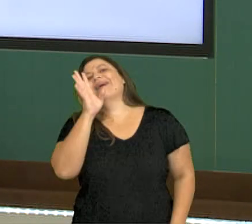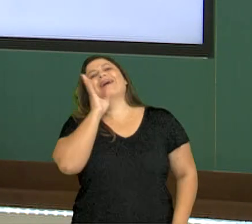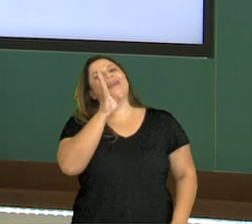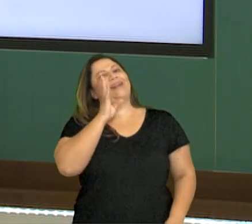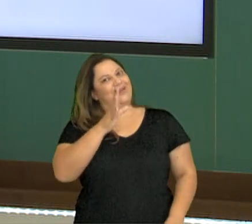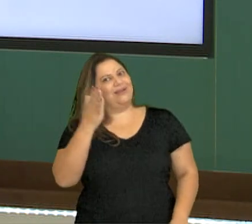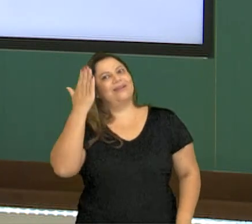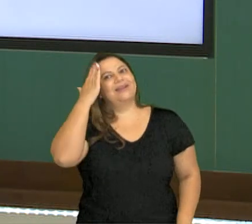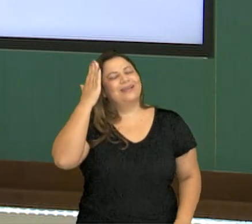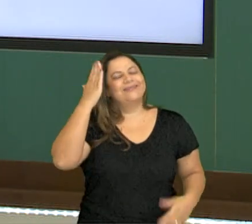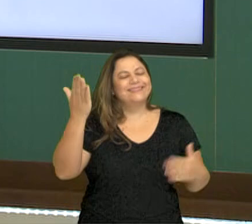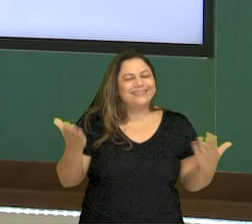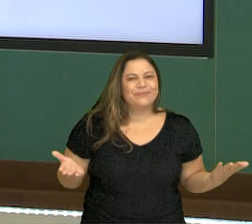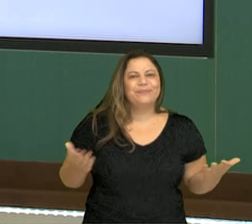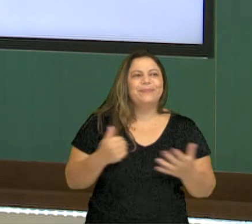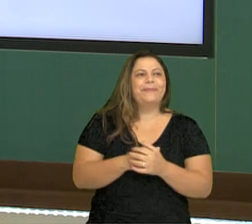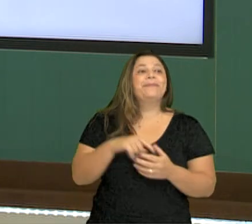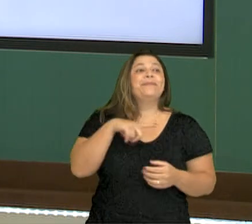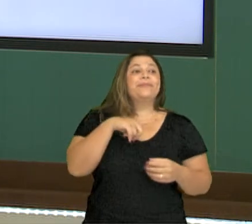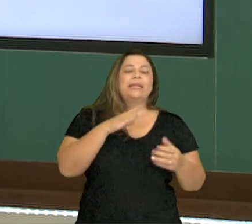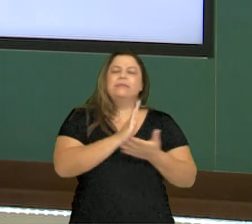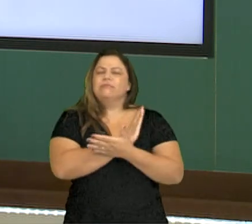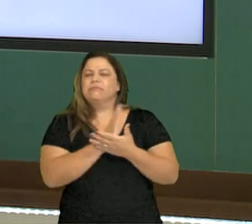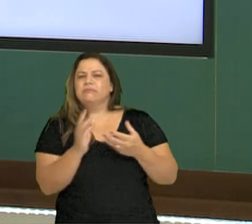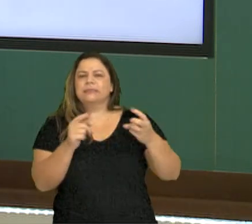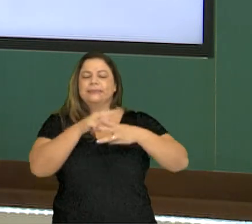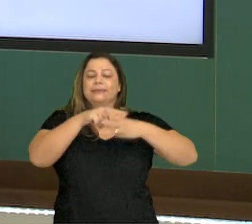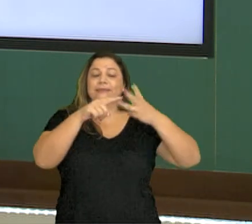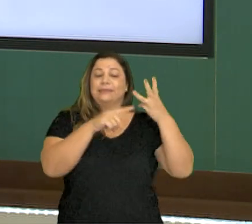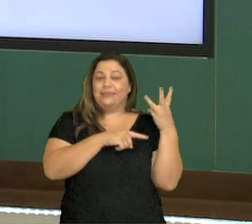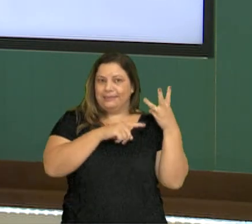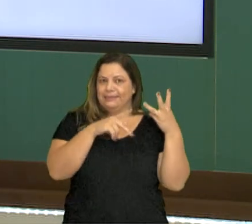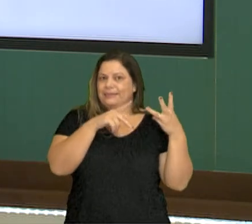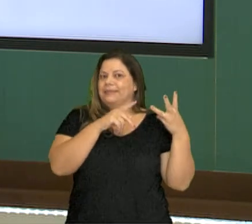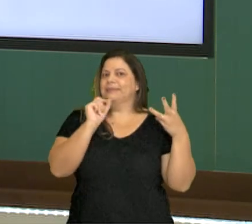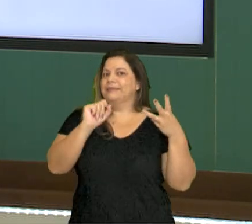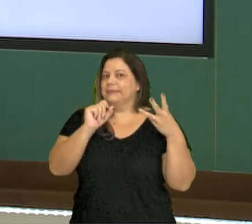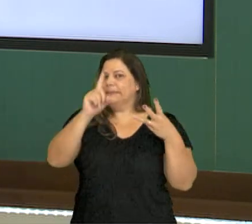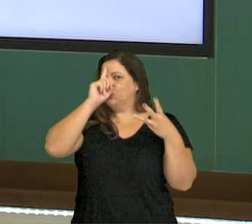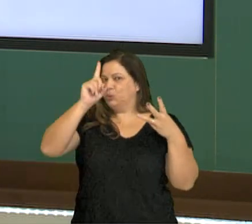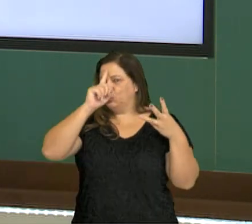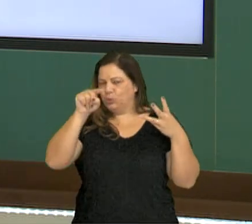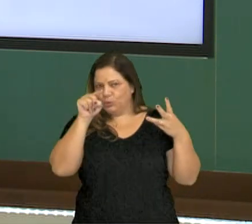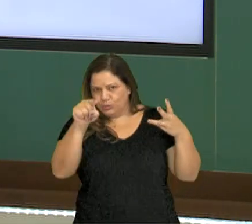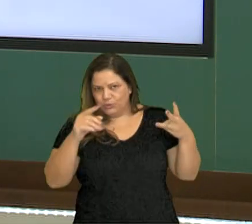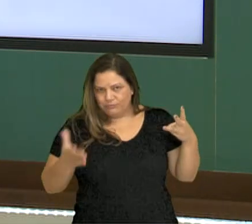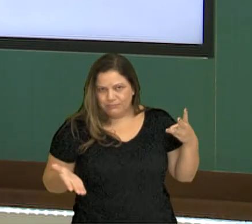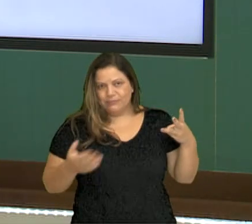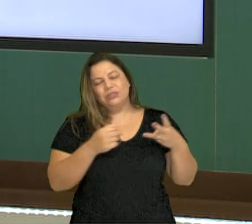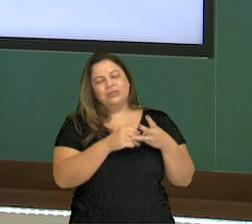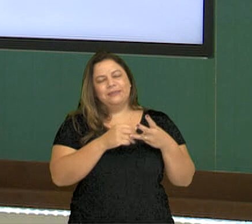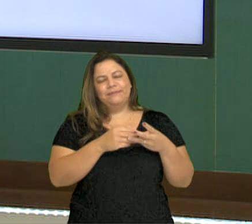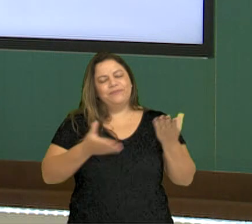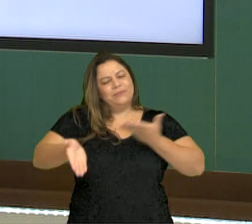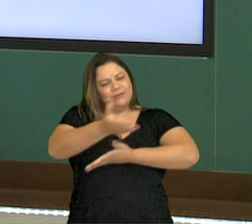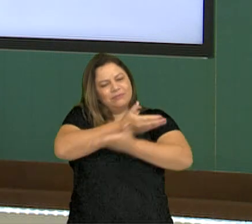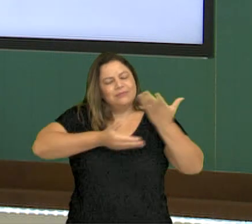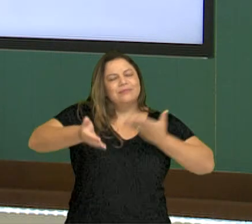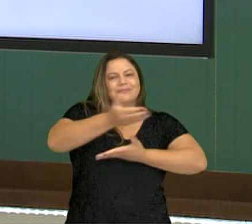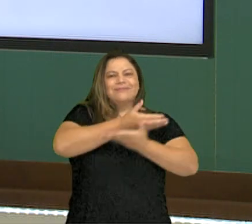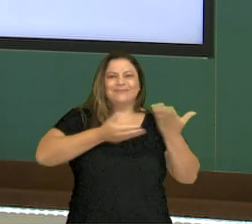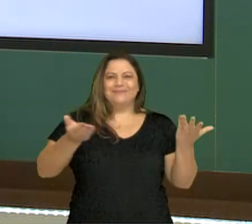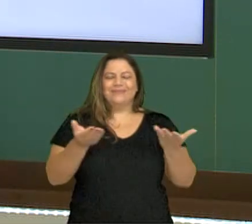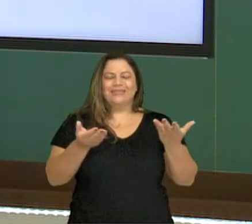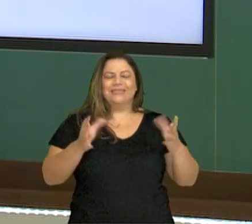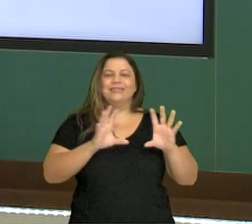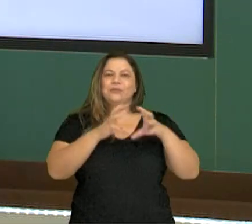quero saber. Liste ao menos 3 plantas que fazem parte do seu dia a dia. E depois socialize com a sua turma. Então